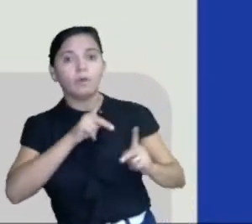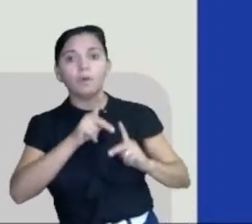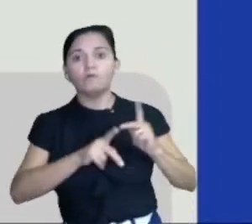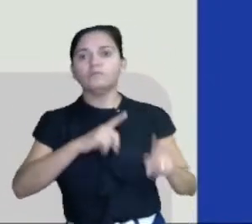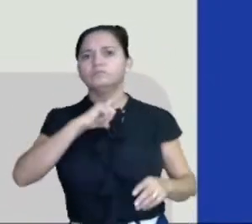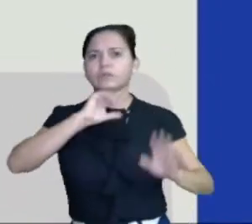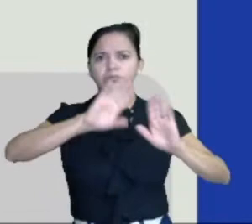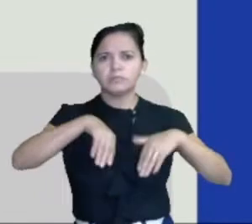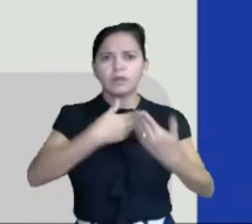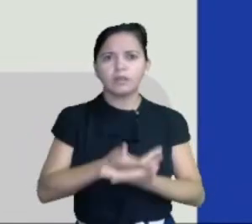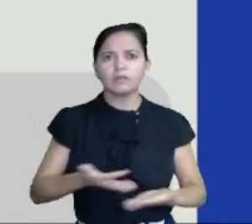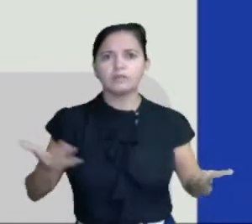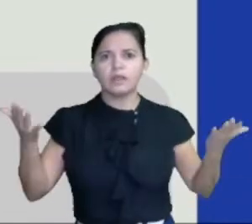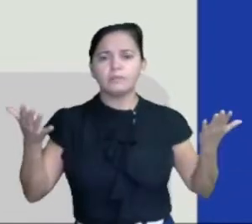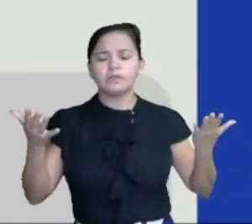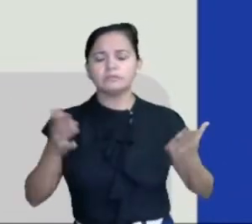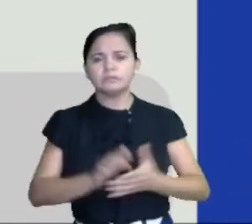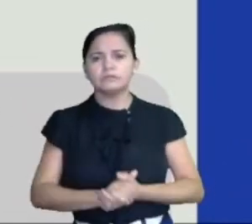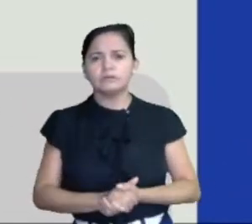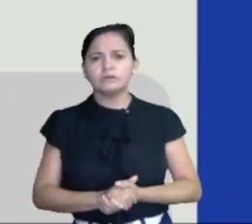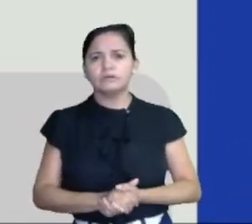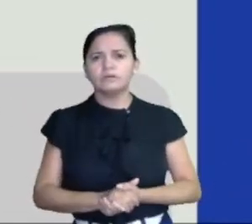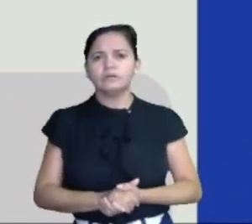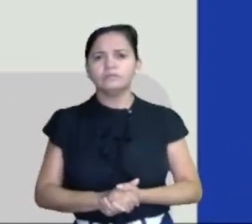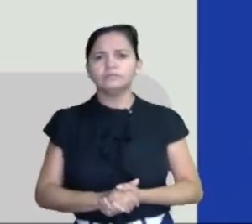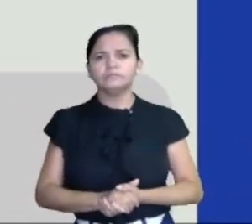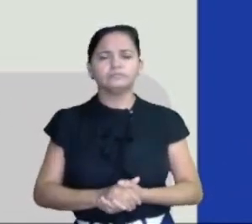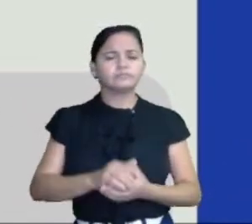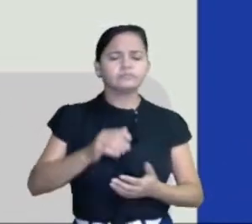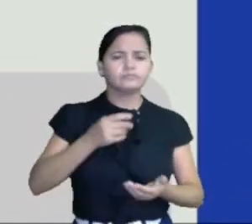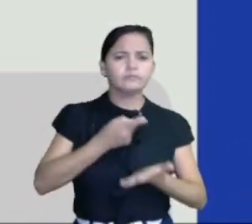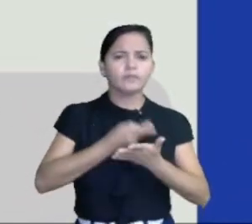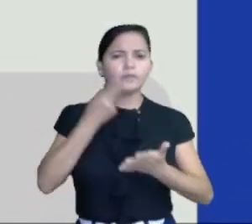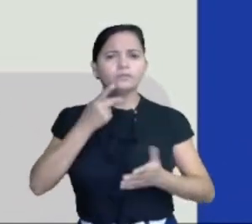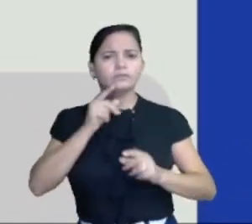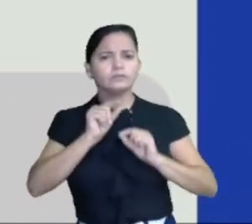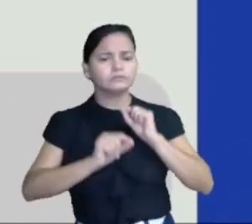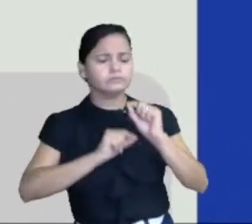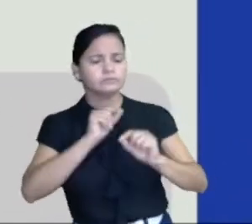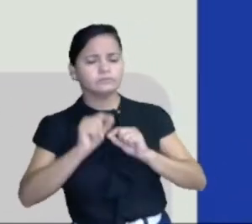suas comemorações, de como acontece